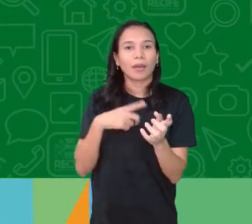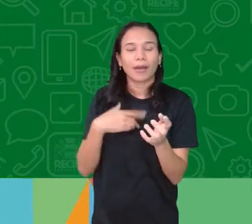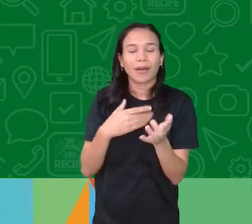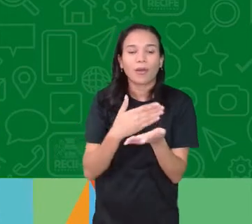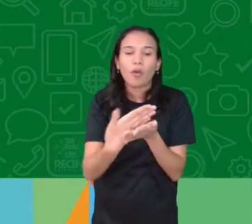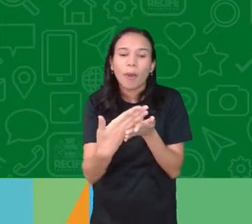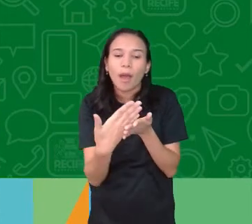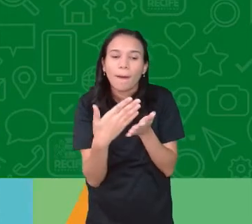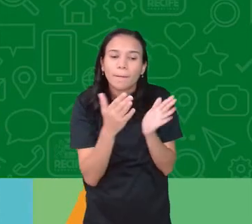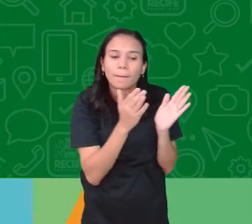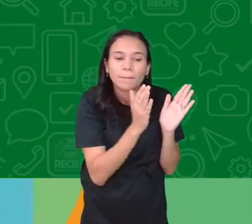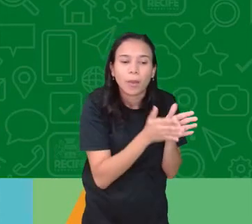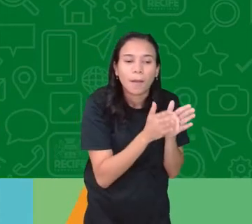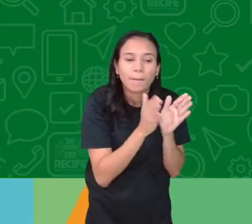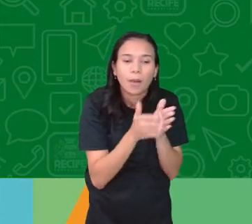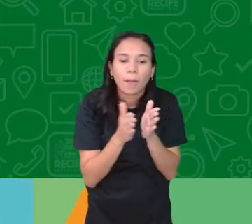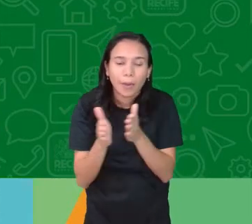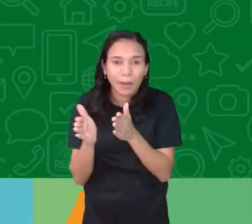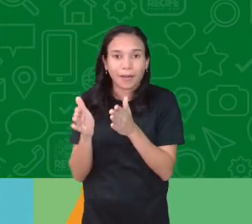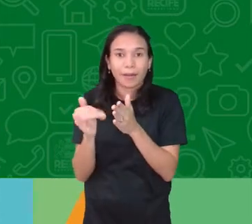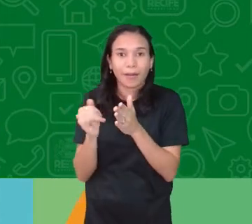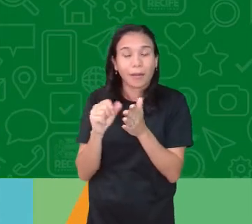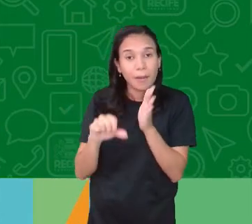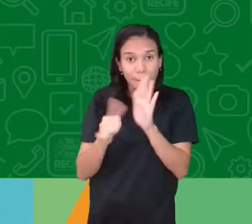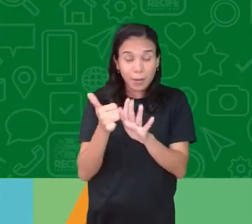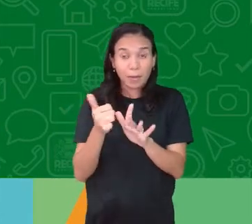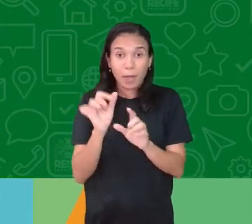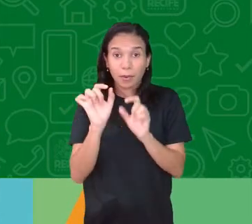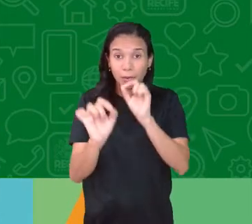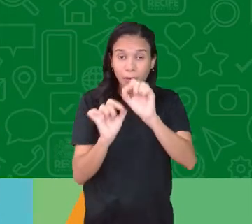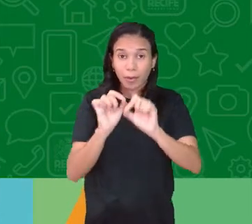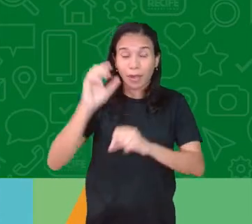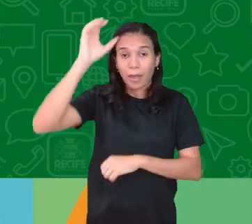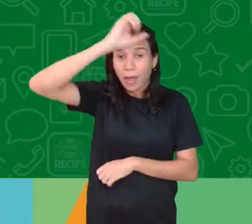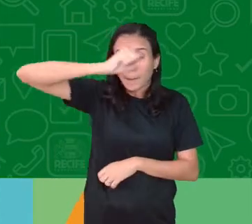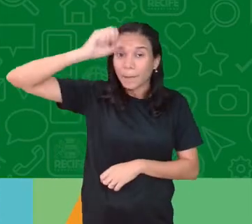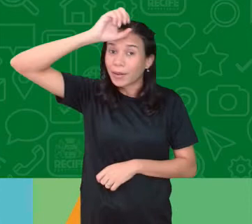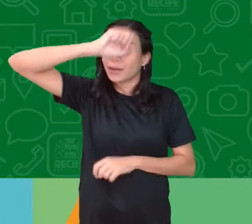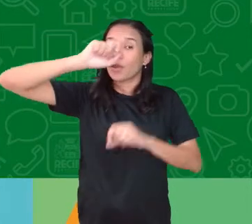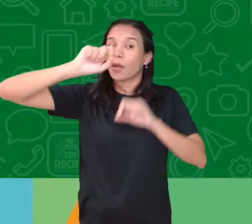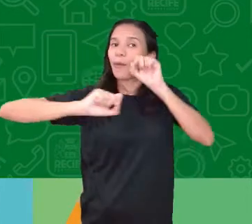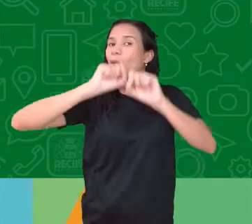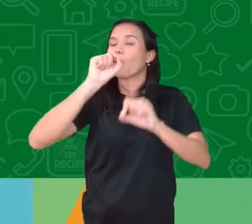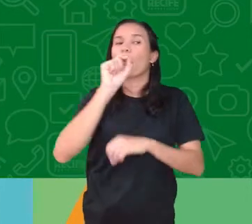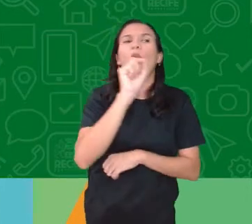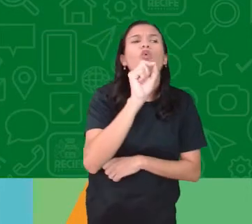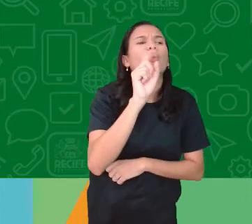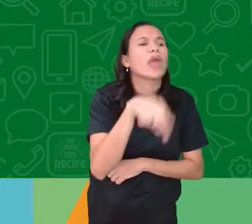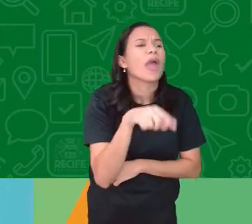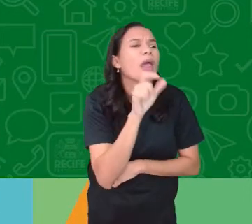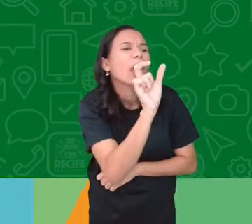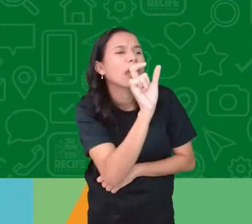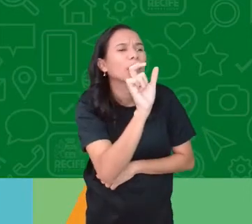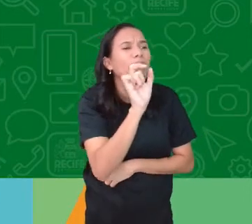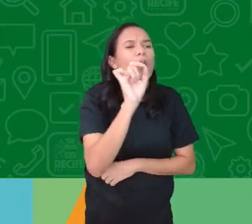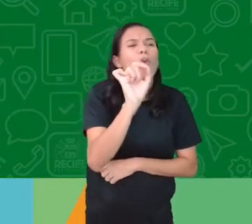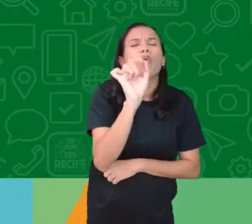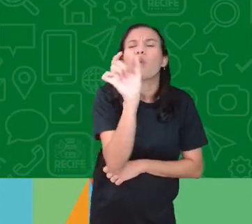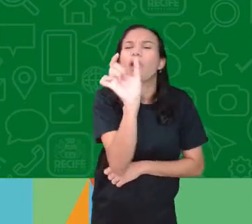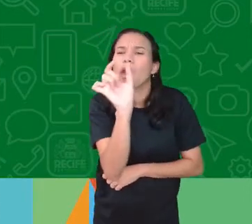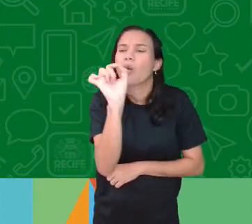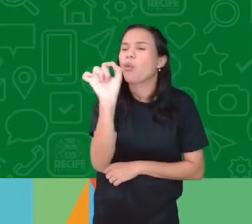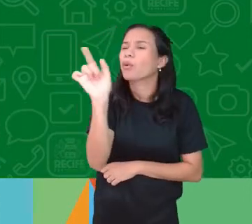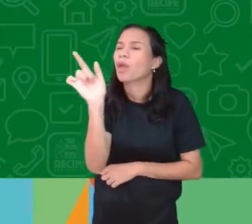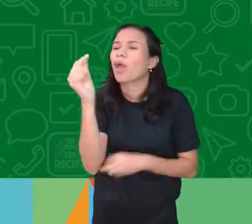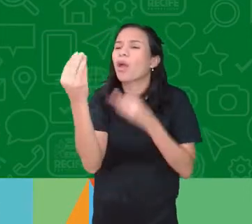começa aprendendo a fazer um texto completo. Primeiro, eu preciso aprender aí, né, o que é cada letra, como é que eu faço a